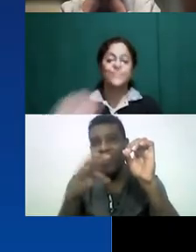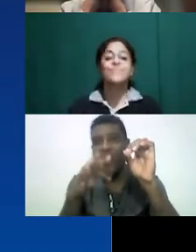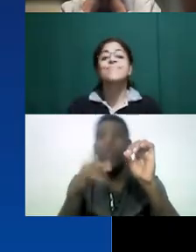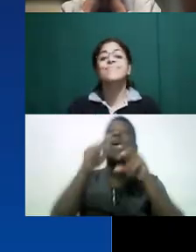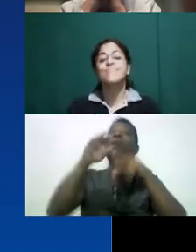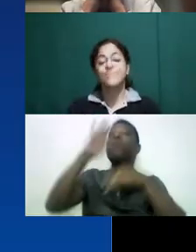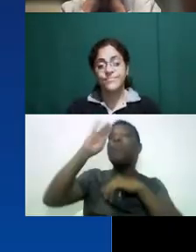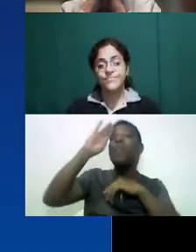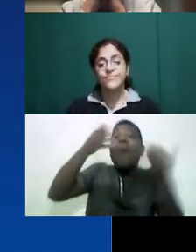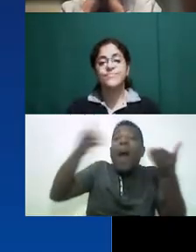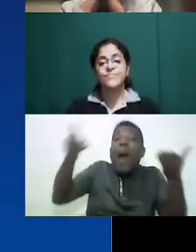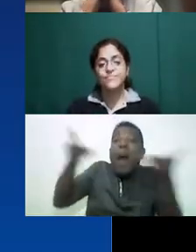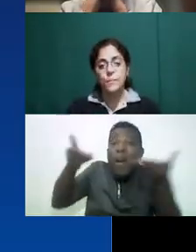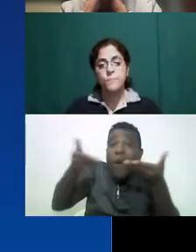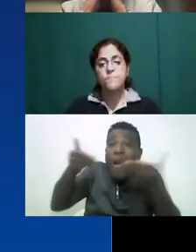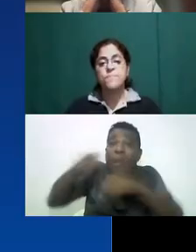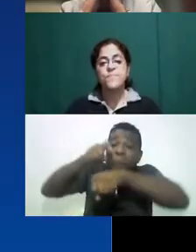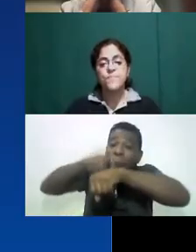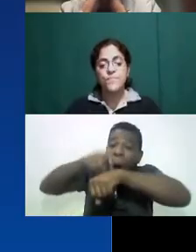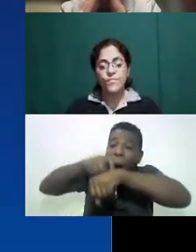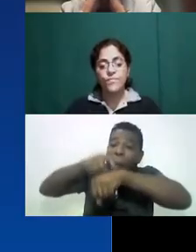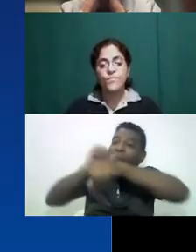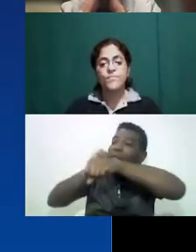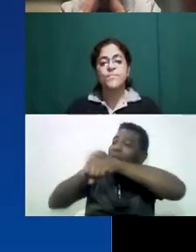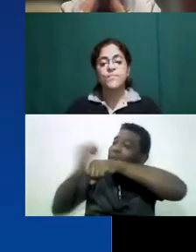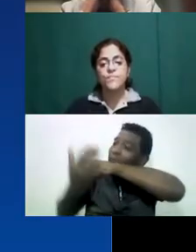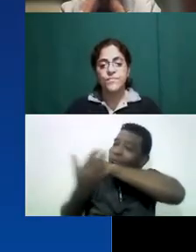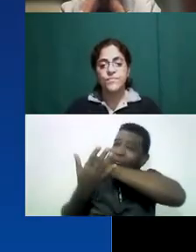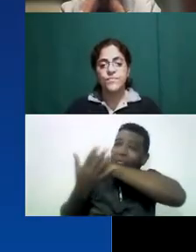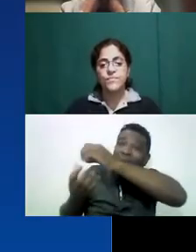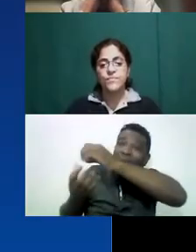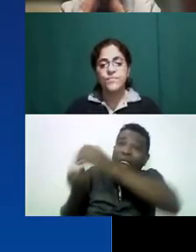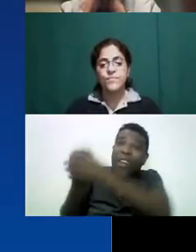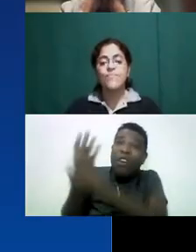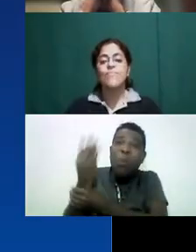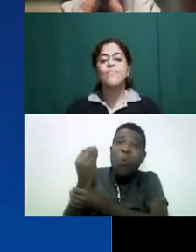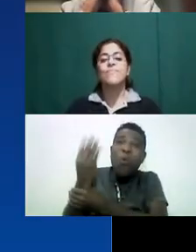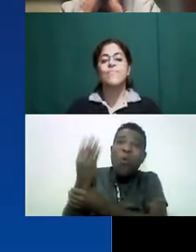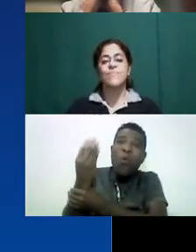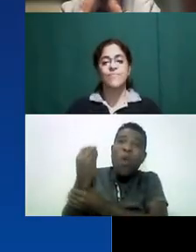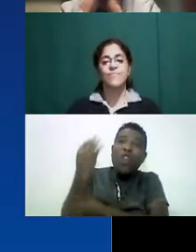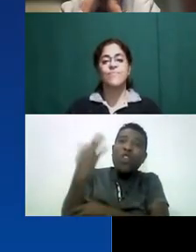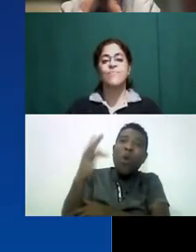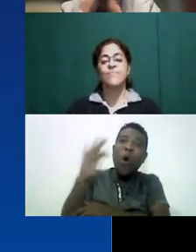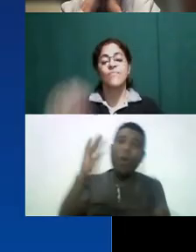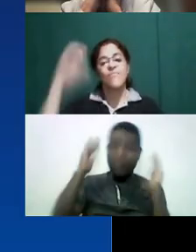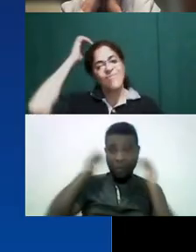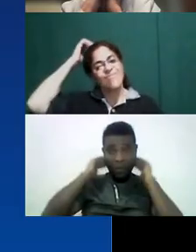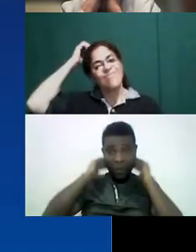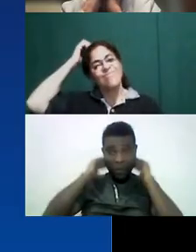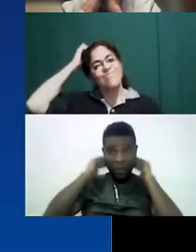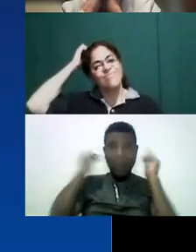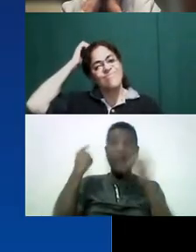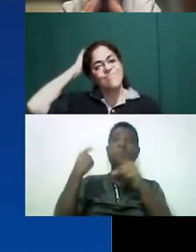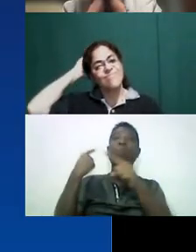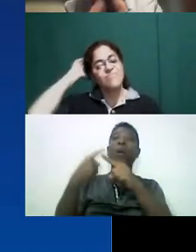nesses pequenos músculos que são responsáveis pela movimentação da cabeça, porque a gente fica muito fixado na tela